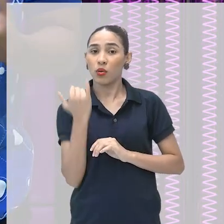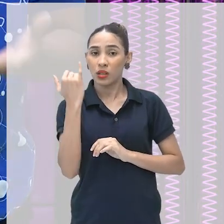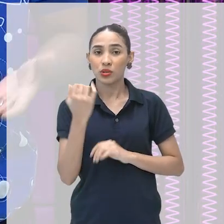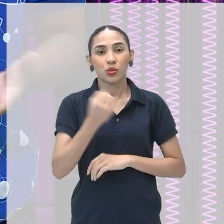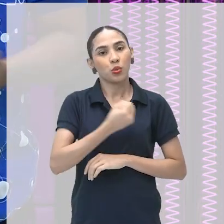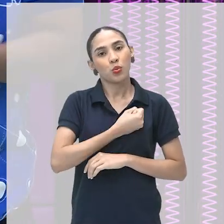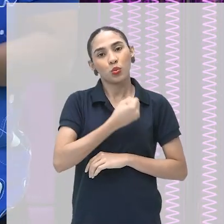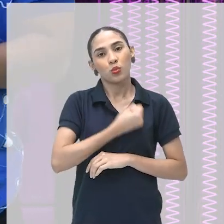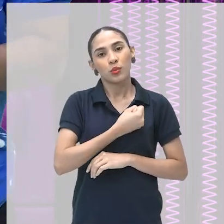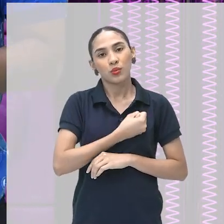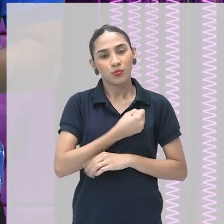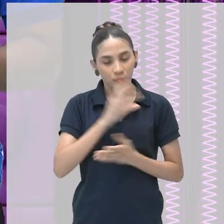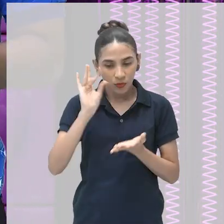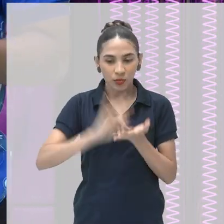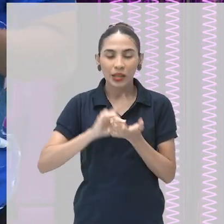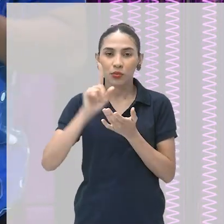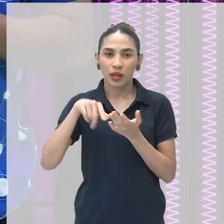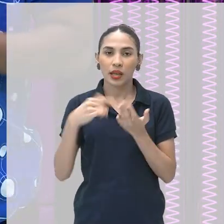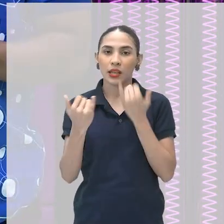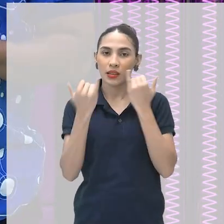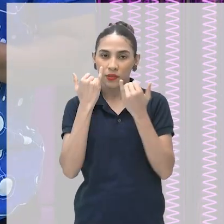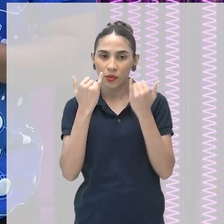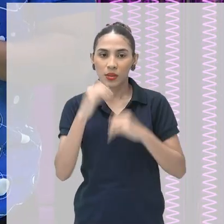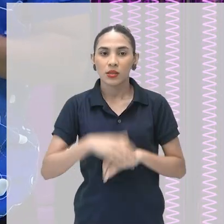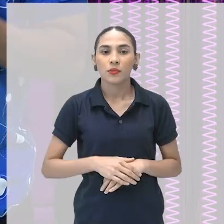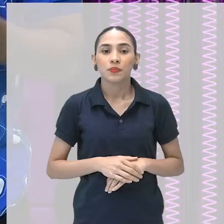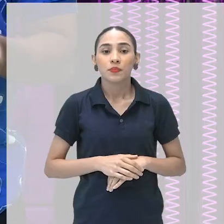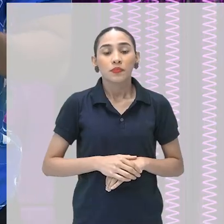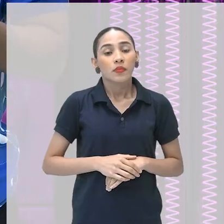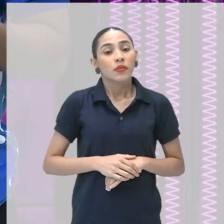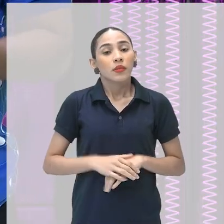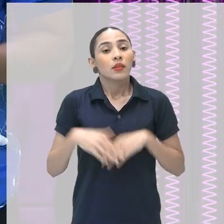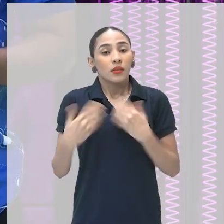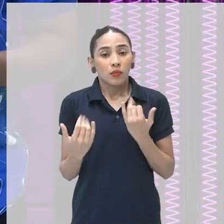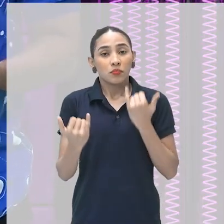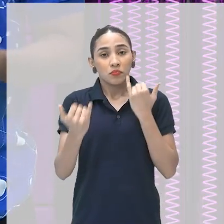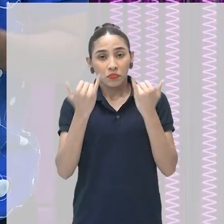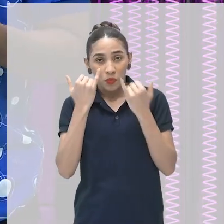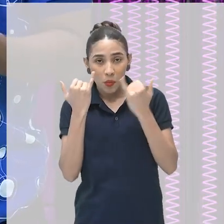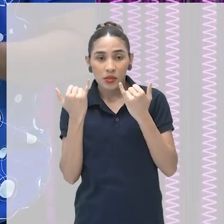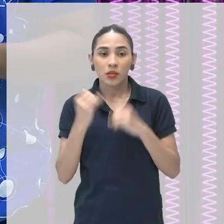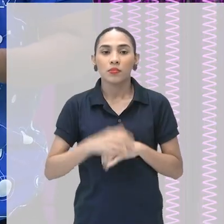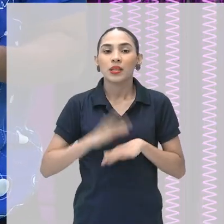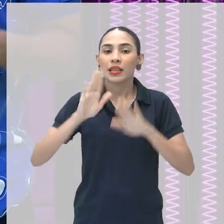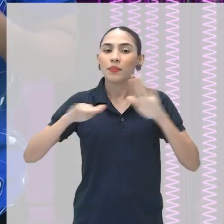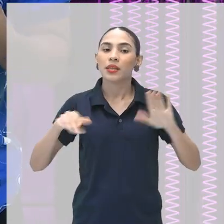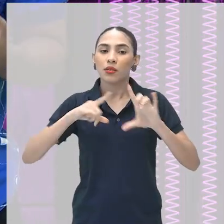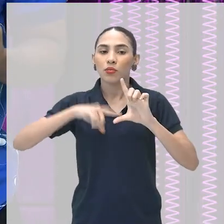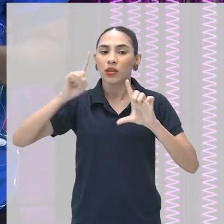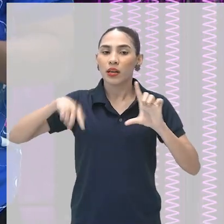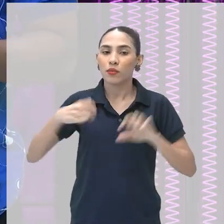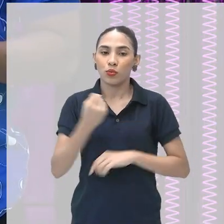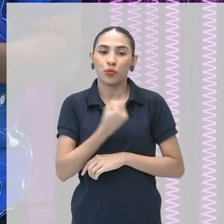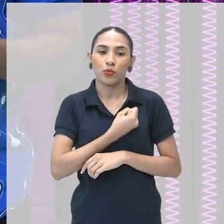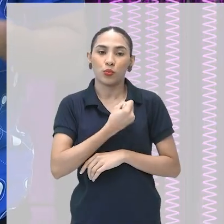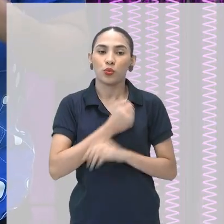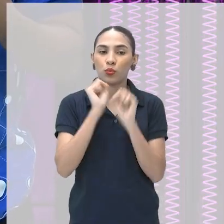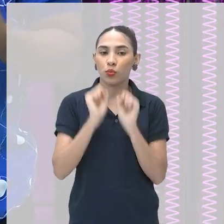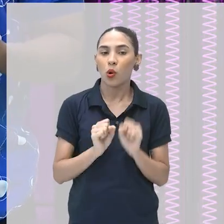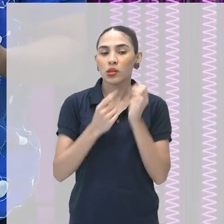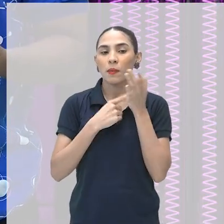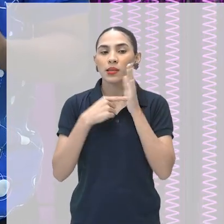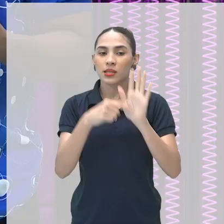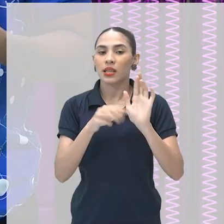de fato são os dados, né? Números são os dados em si. Dependendo do gráfico, o número